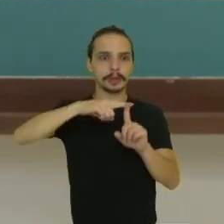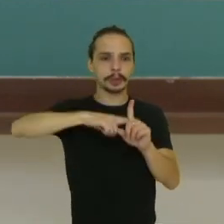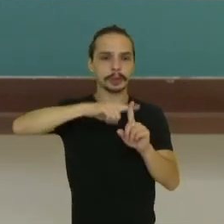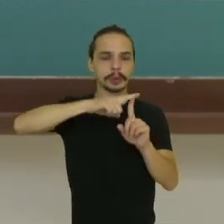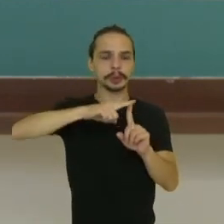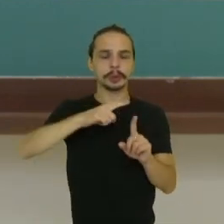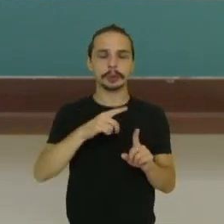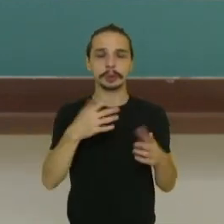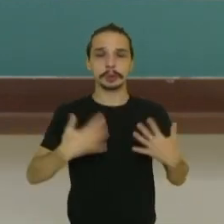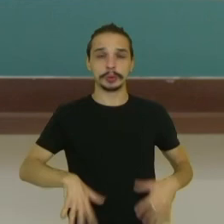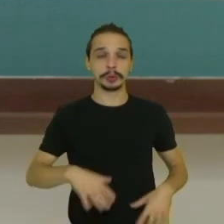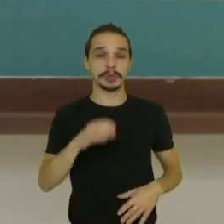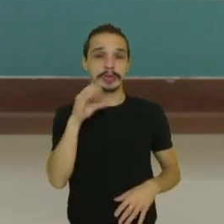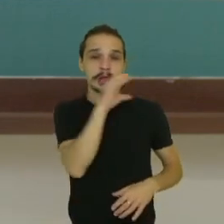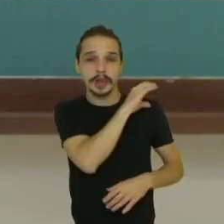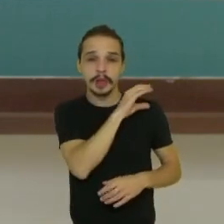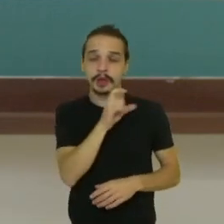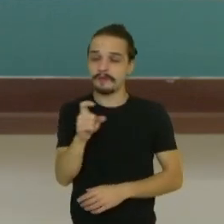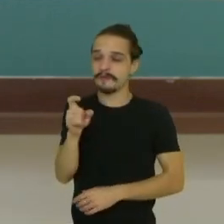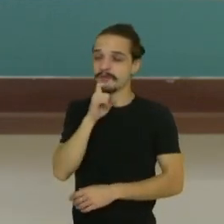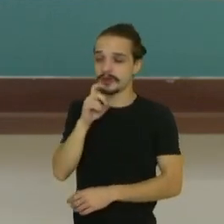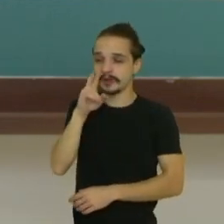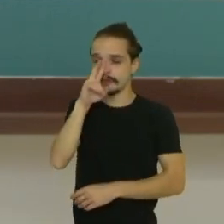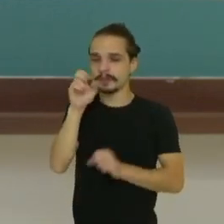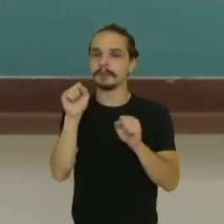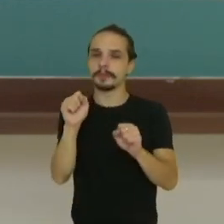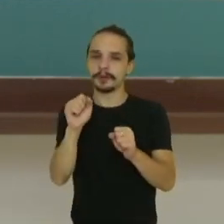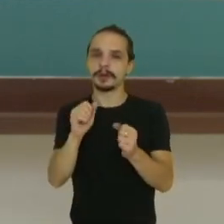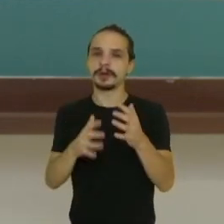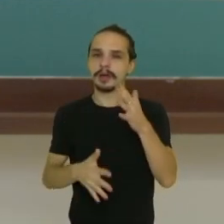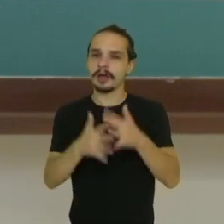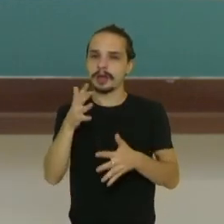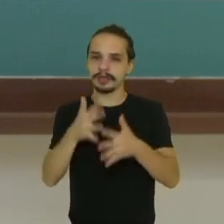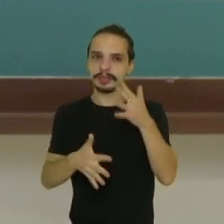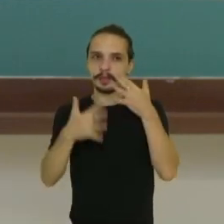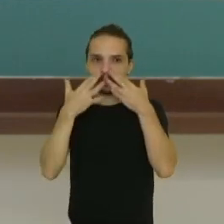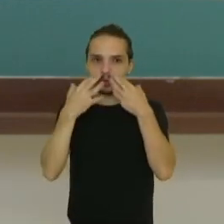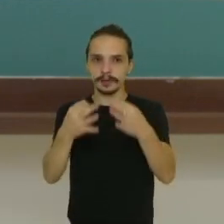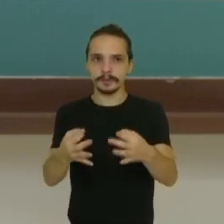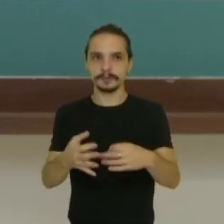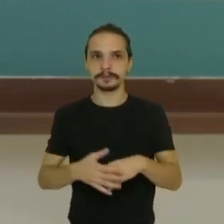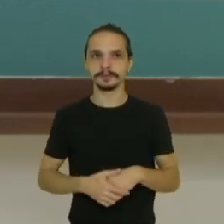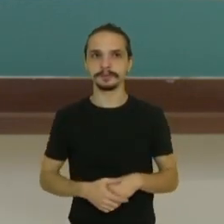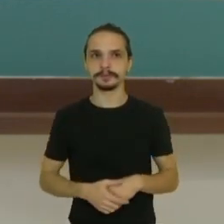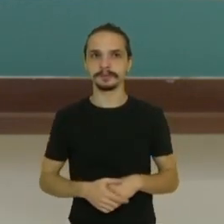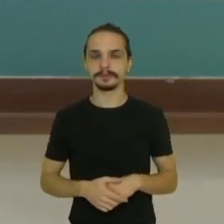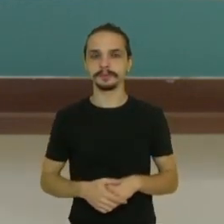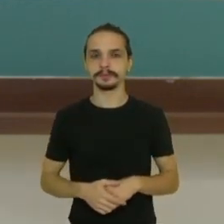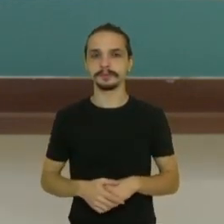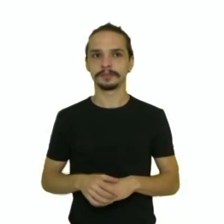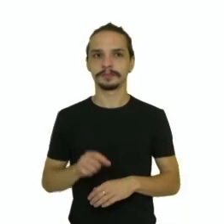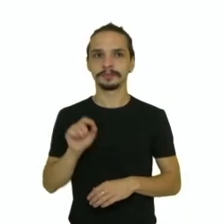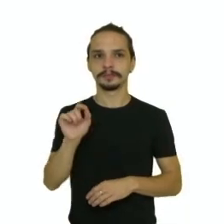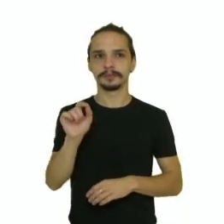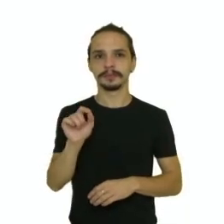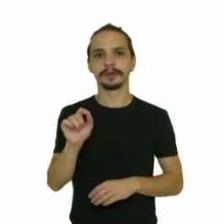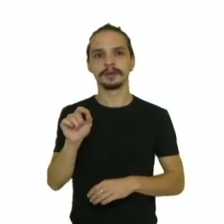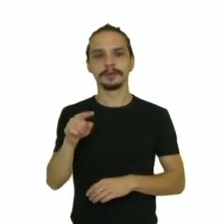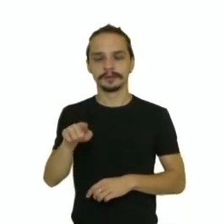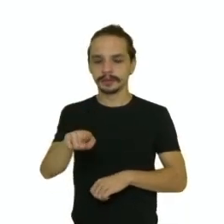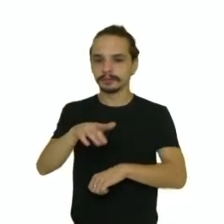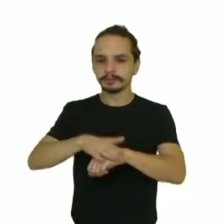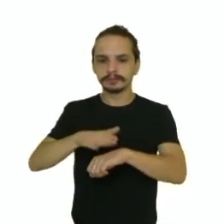extremas muito calor muito frio pode atrapalhar a nossa concentração e assim pessoal recompense